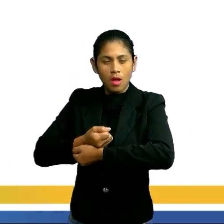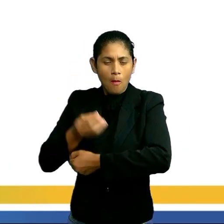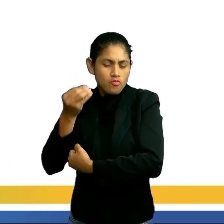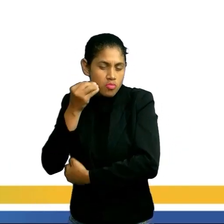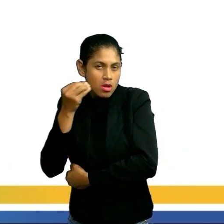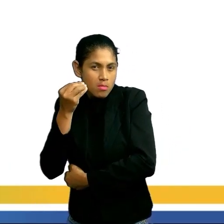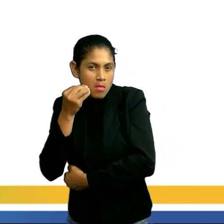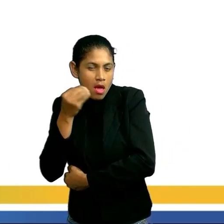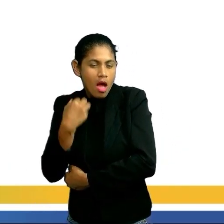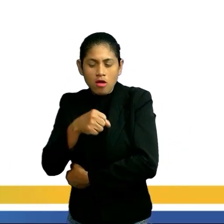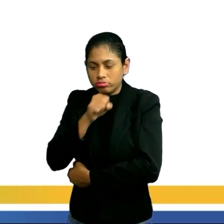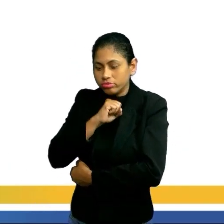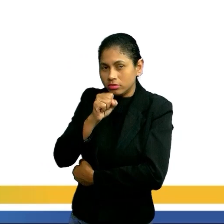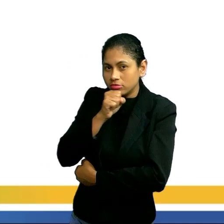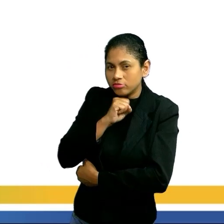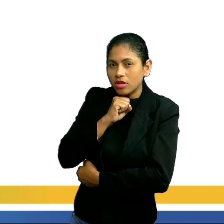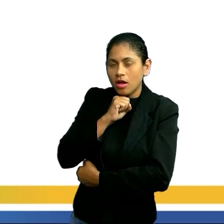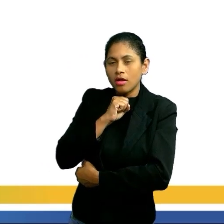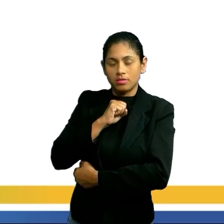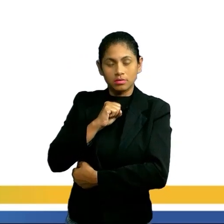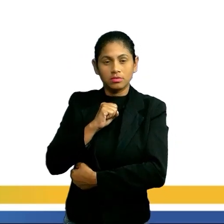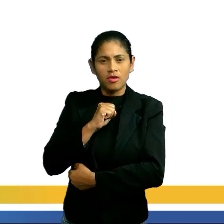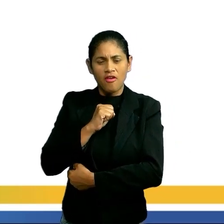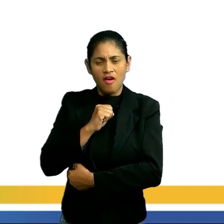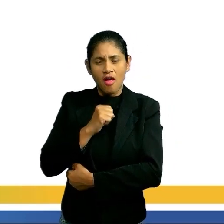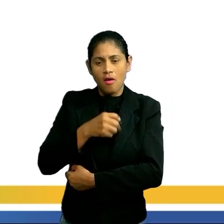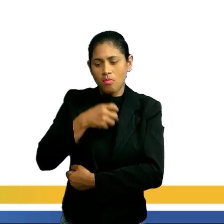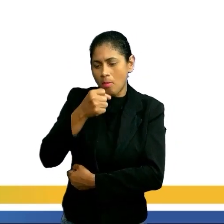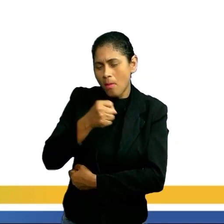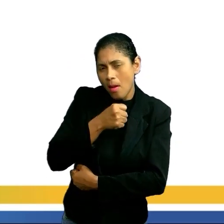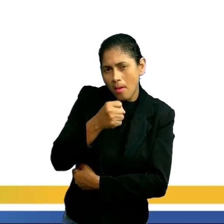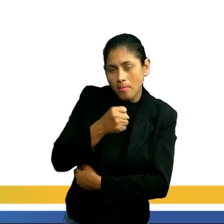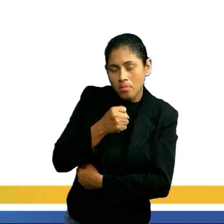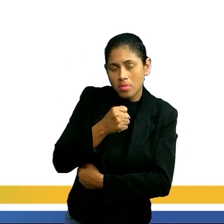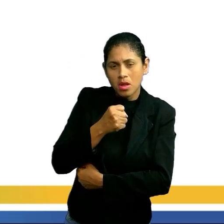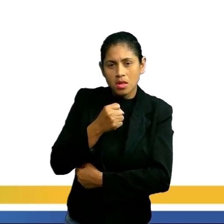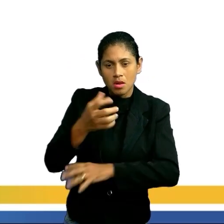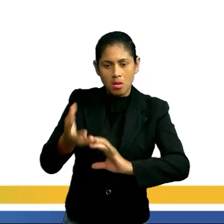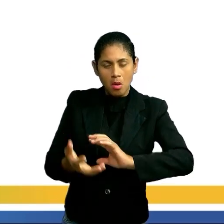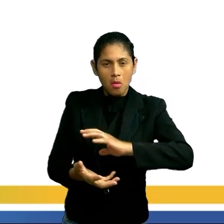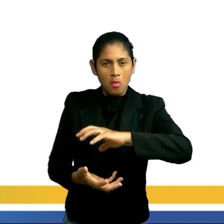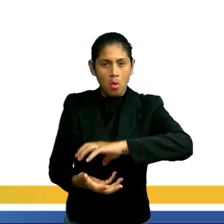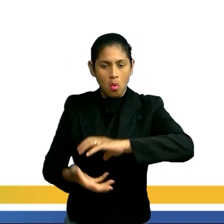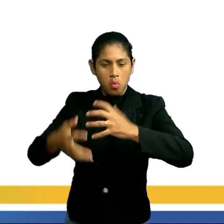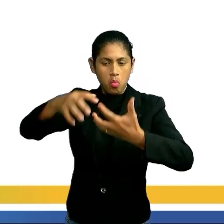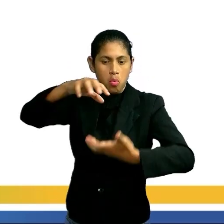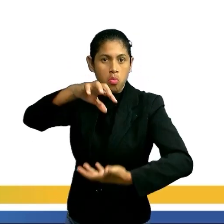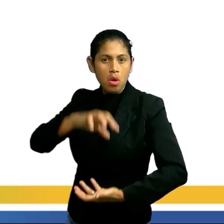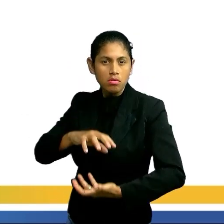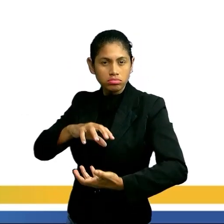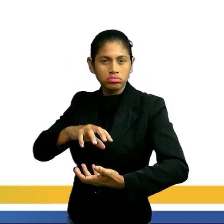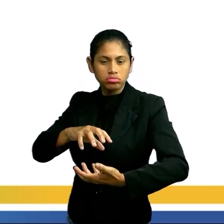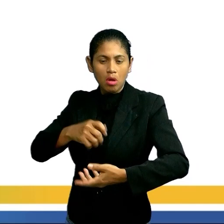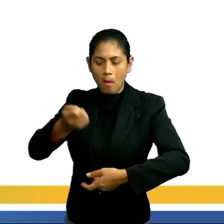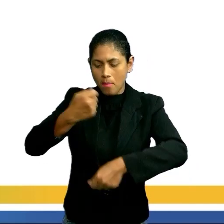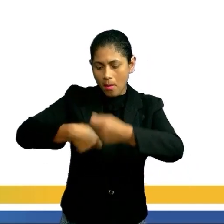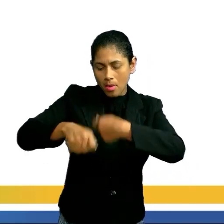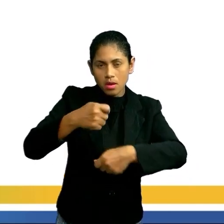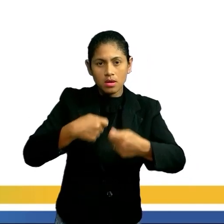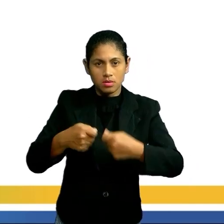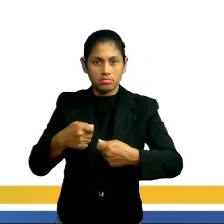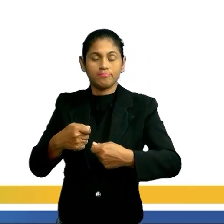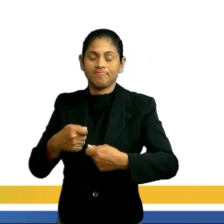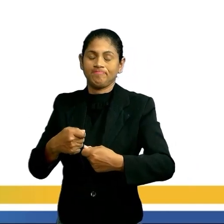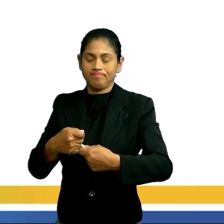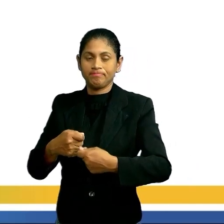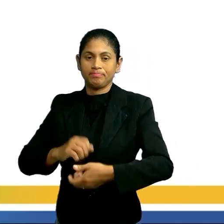que prometia mundos e fundos, que dizia que ia transformar a economia do Brasil. Então, todas essas são características